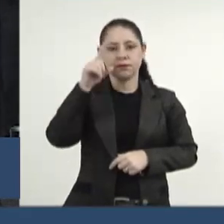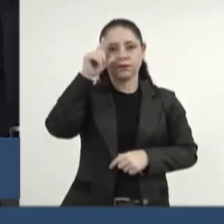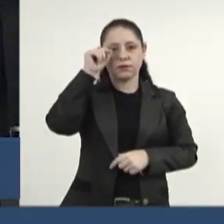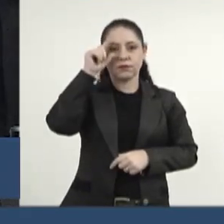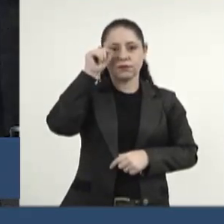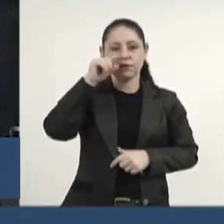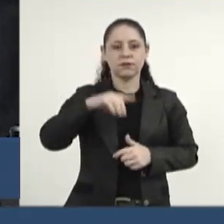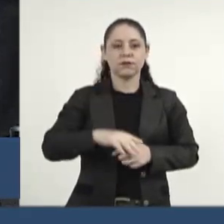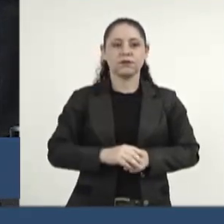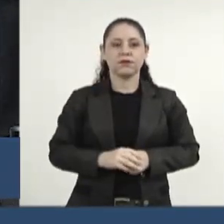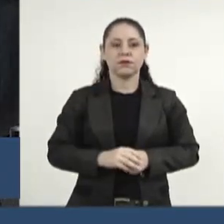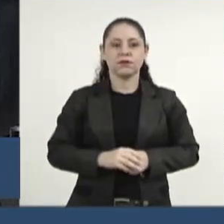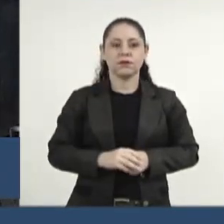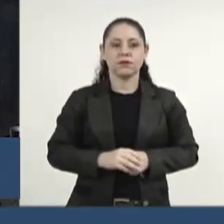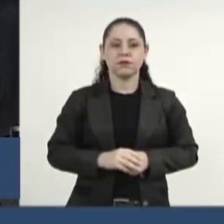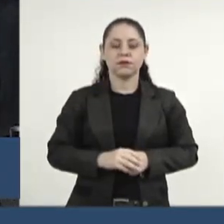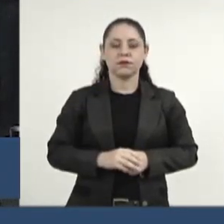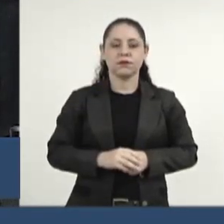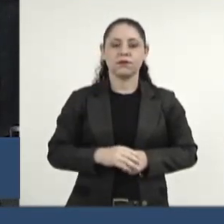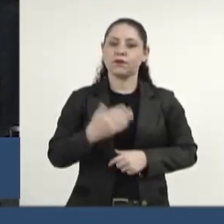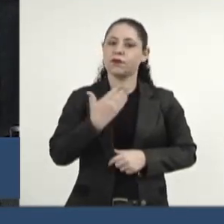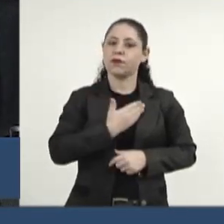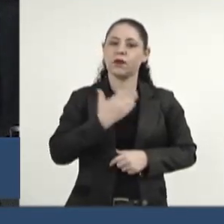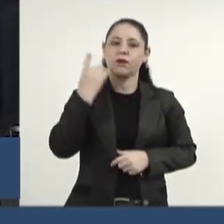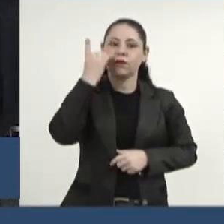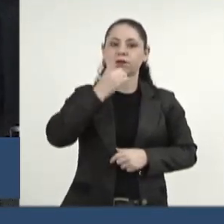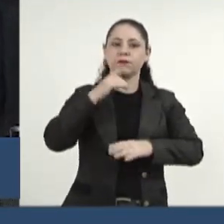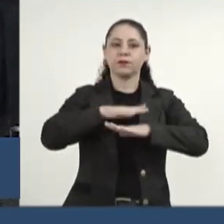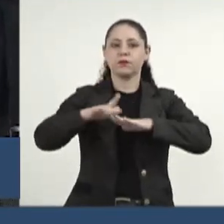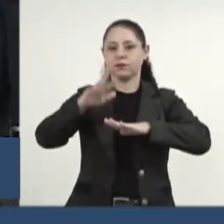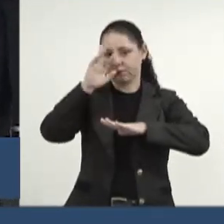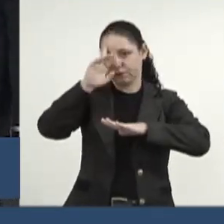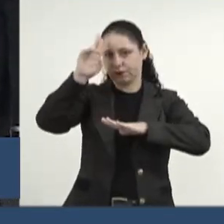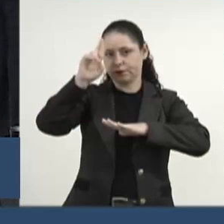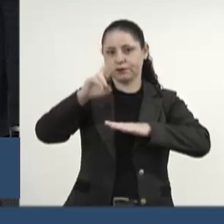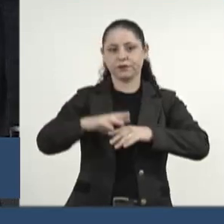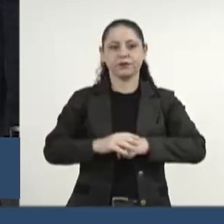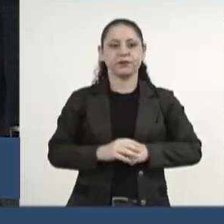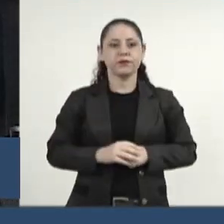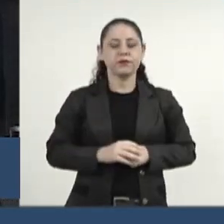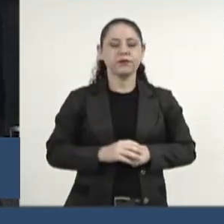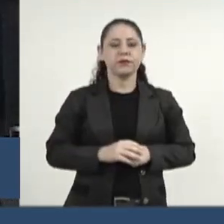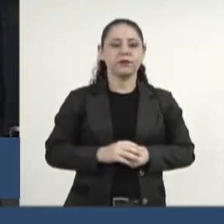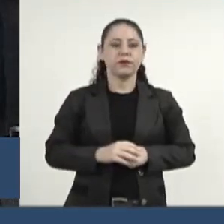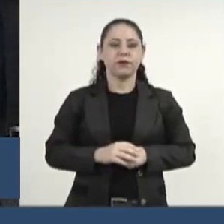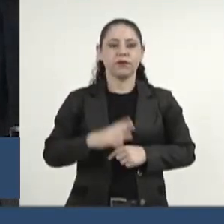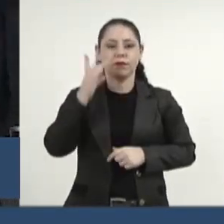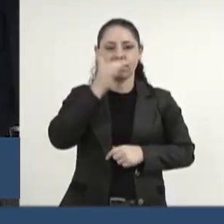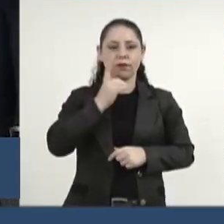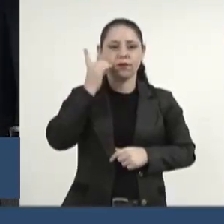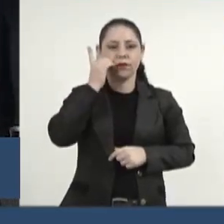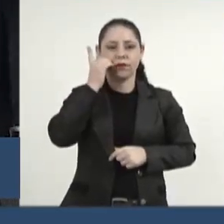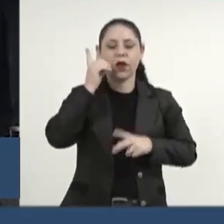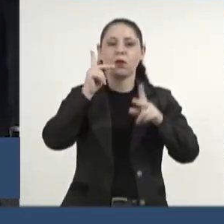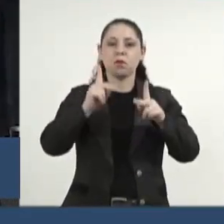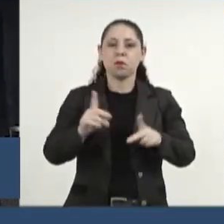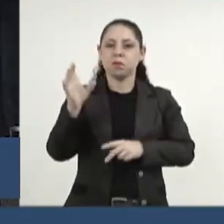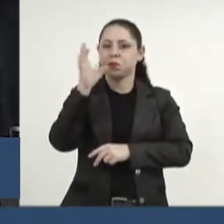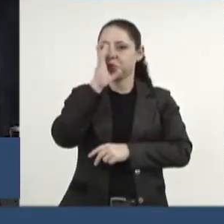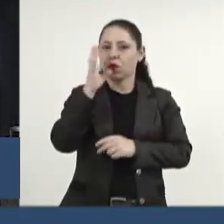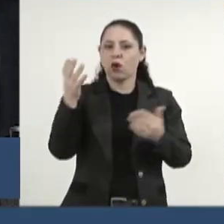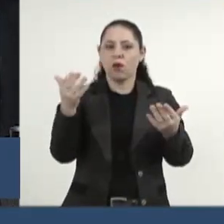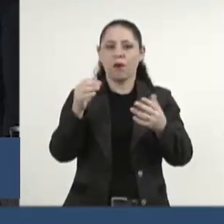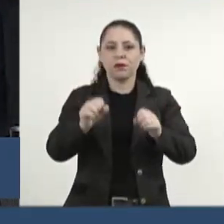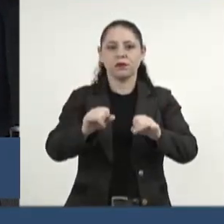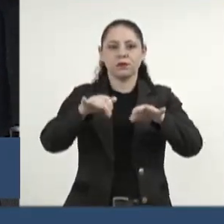Claro. Bom dia, colegas da mesa diretora, nobres parlamentares, público nos acompanha